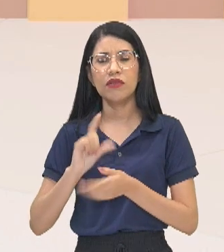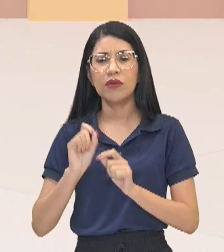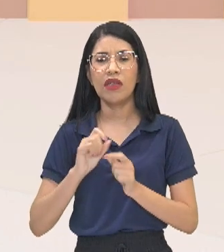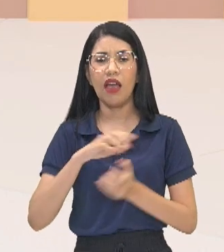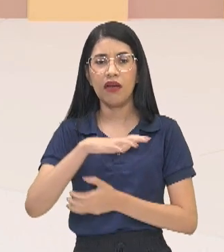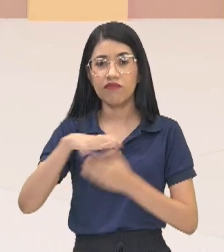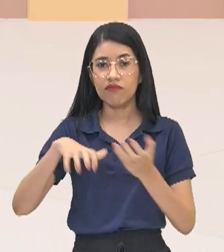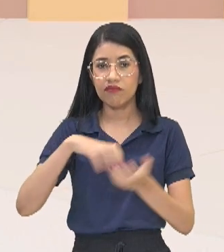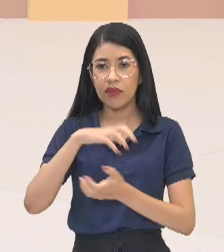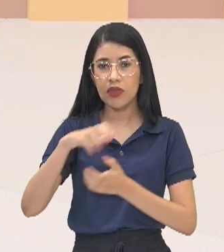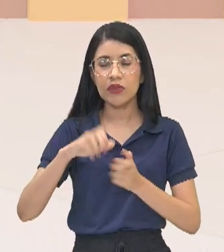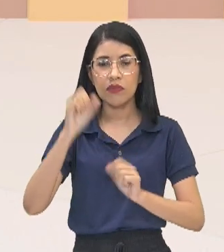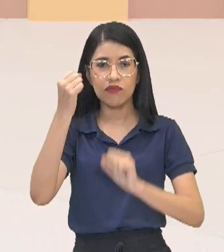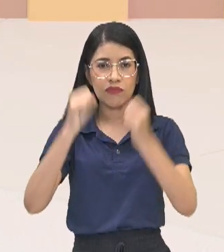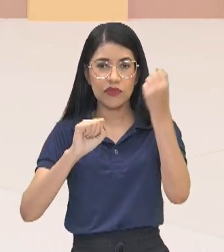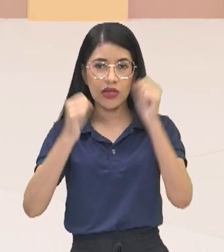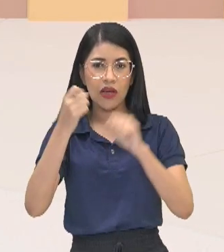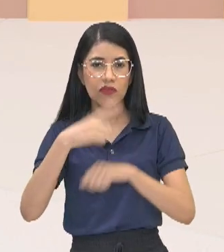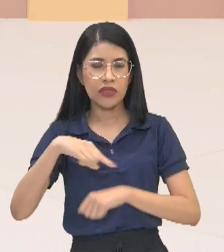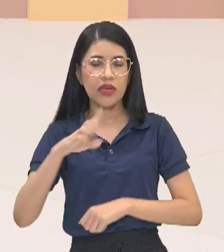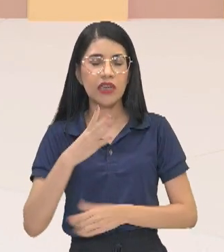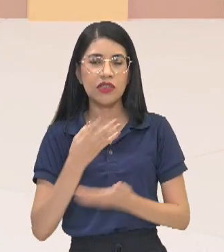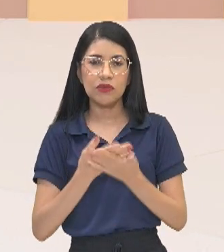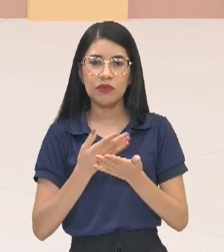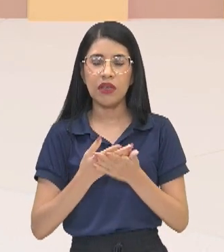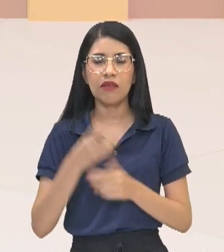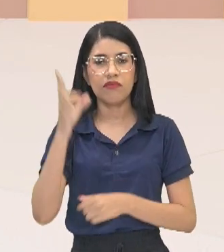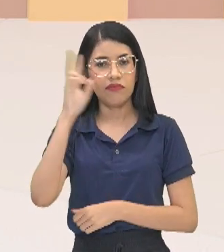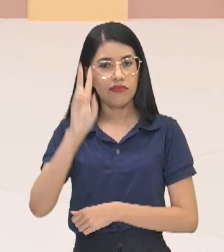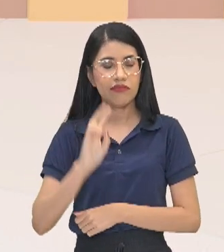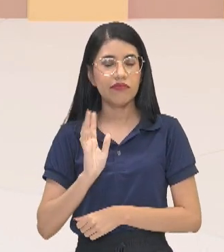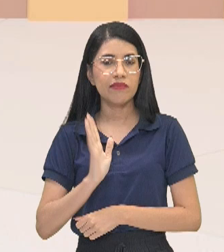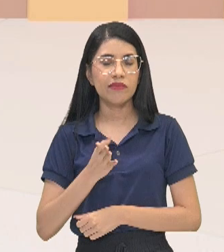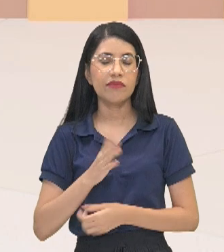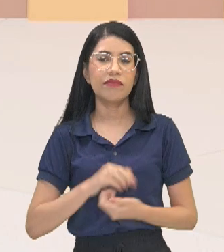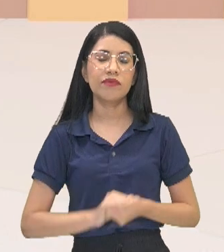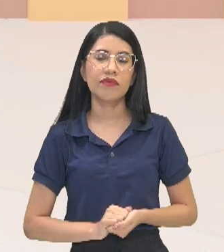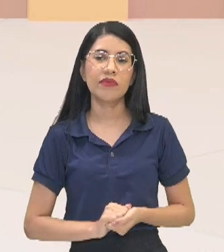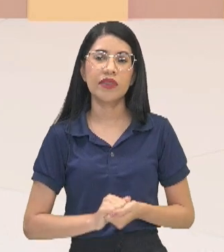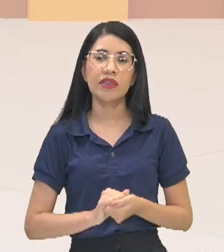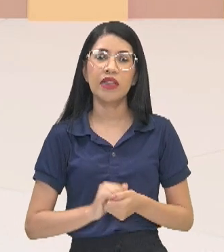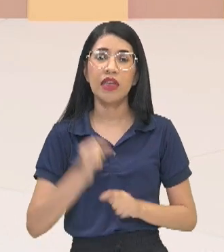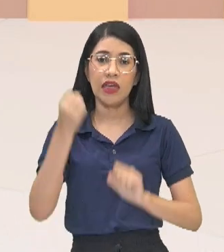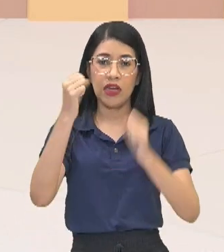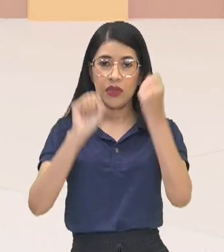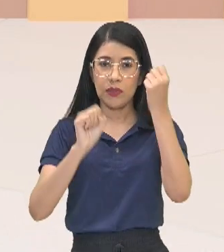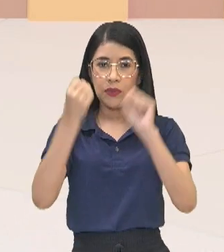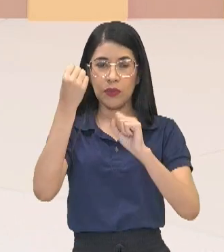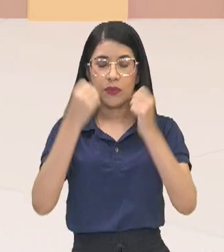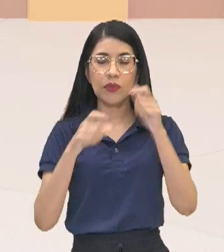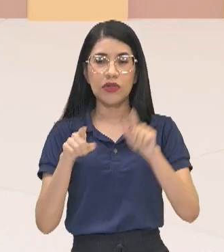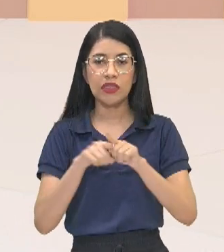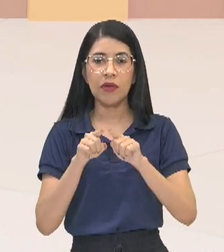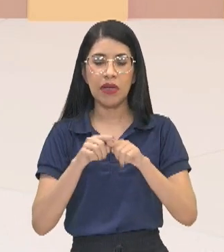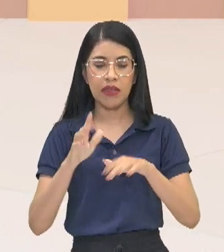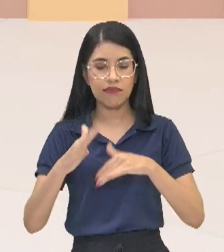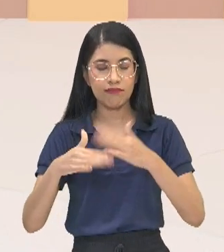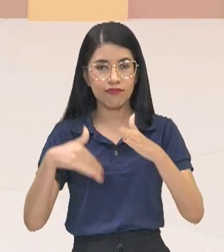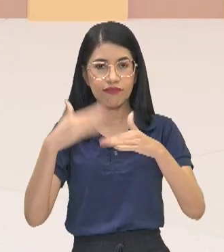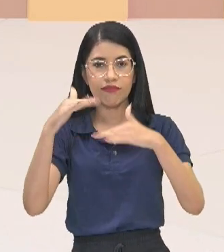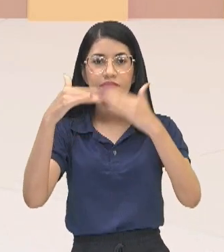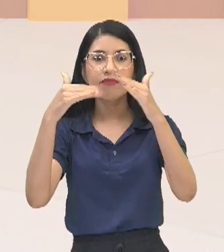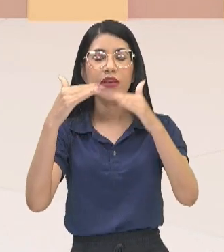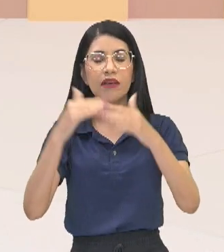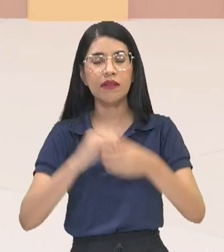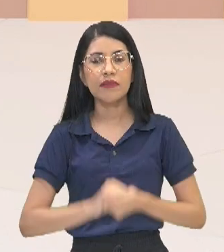na aula de História. Então, aí a indústria também estava crescendo